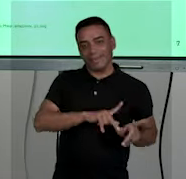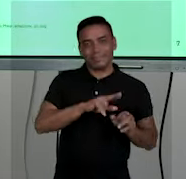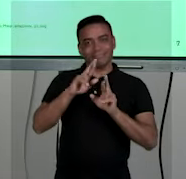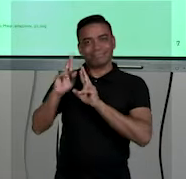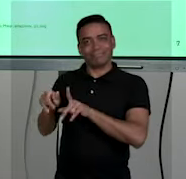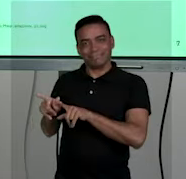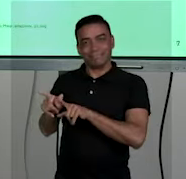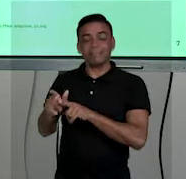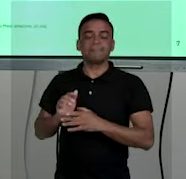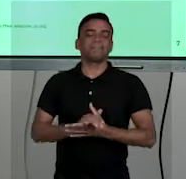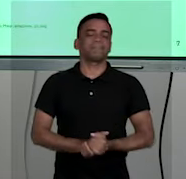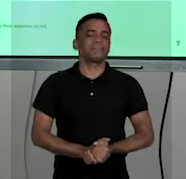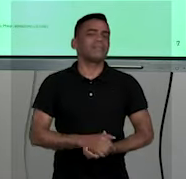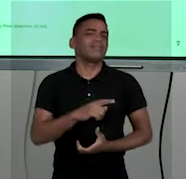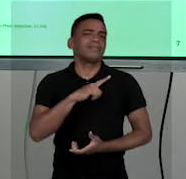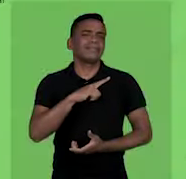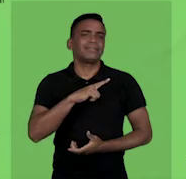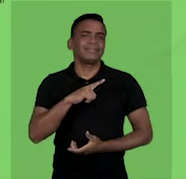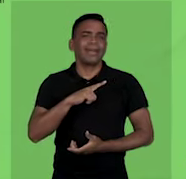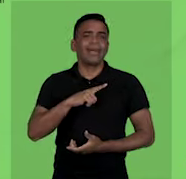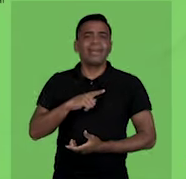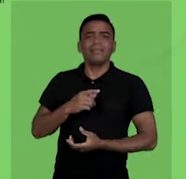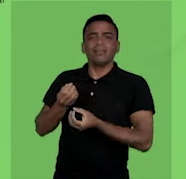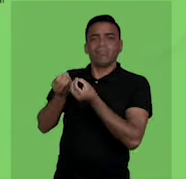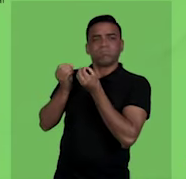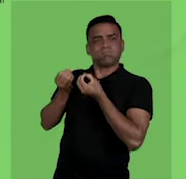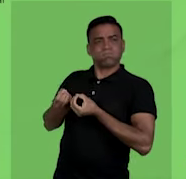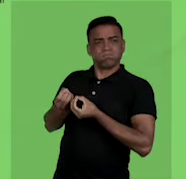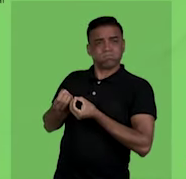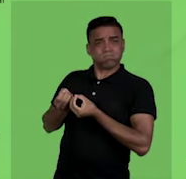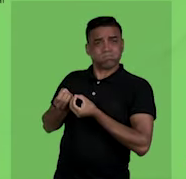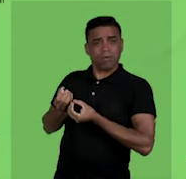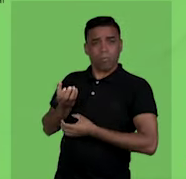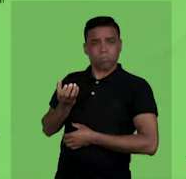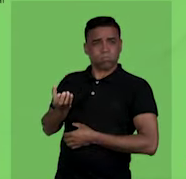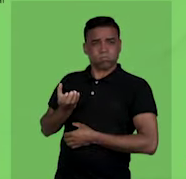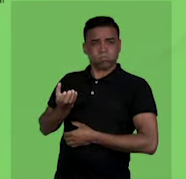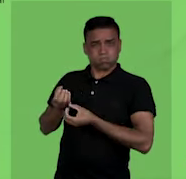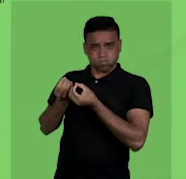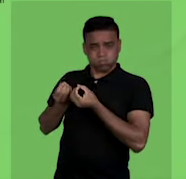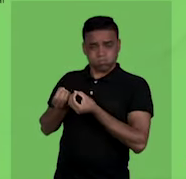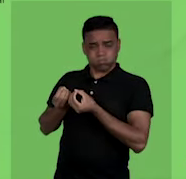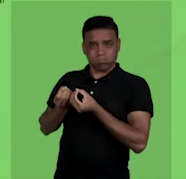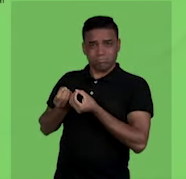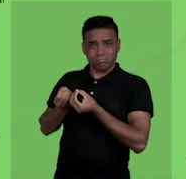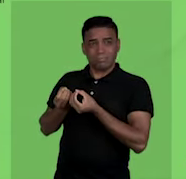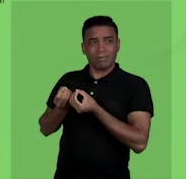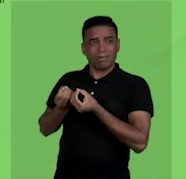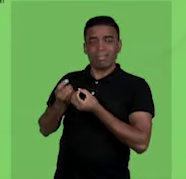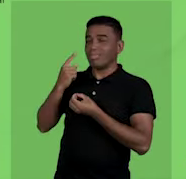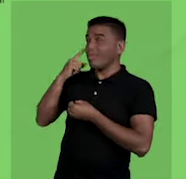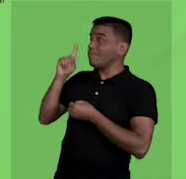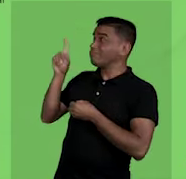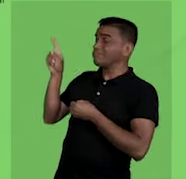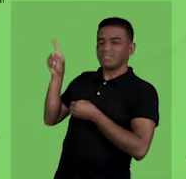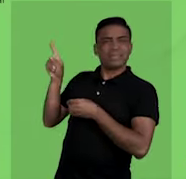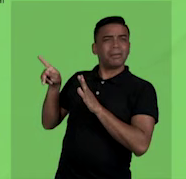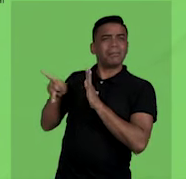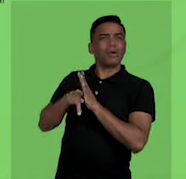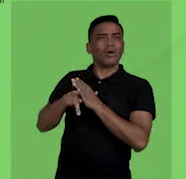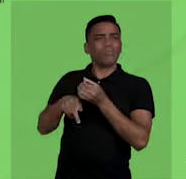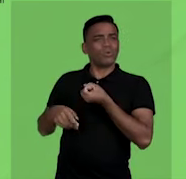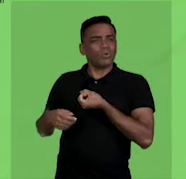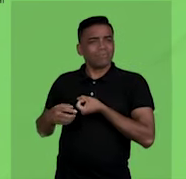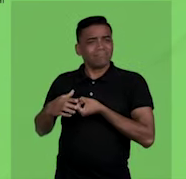vamos ter o saco escrotal contendo o testículo, vamos ter as glândulas prostática,